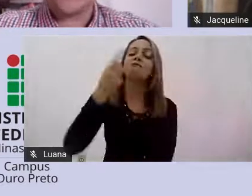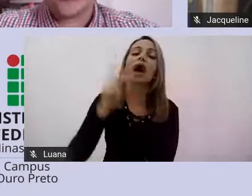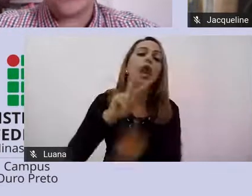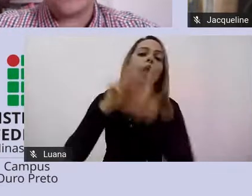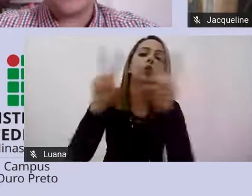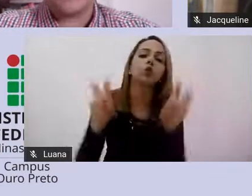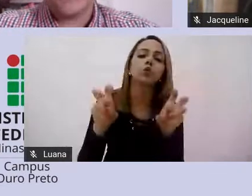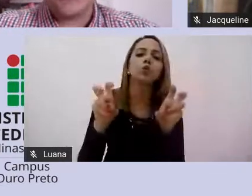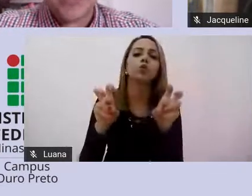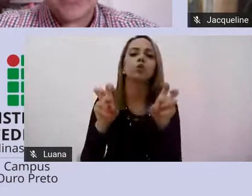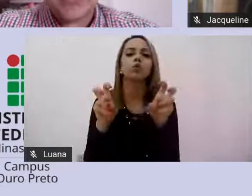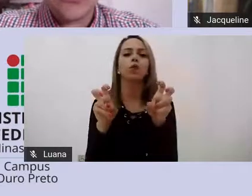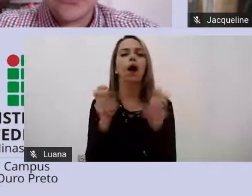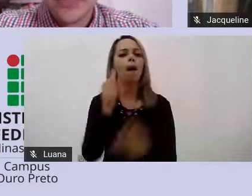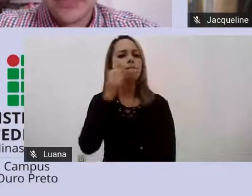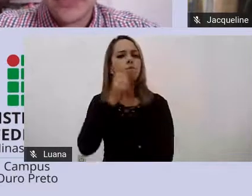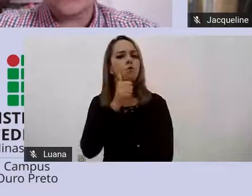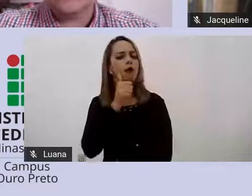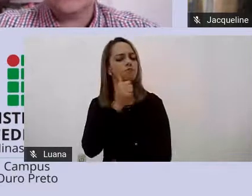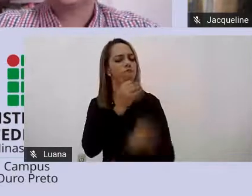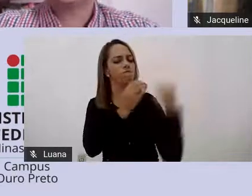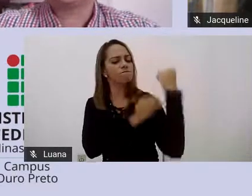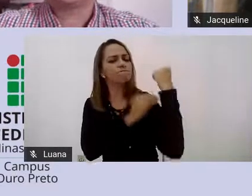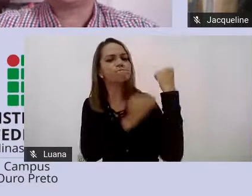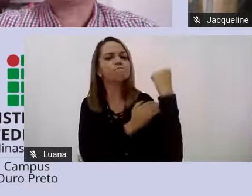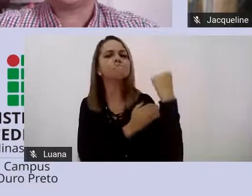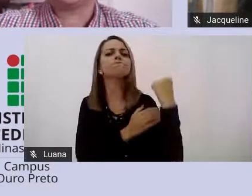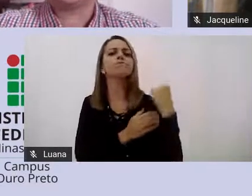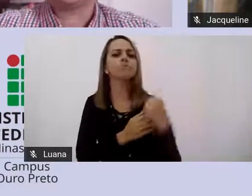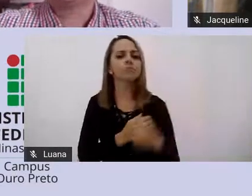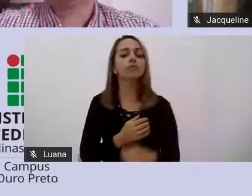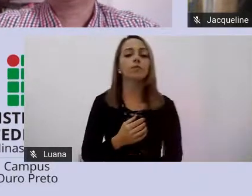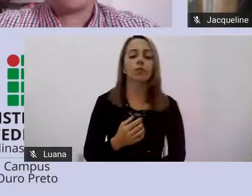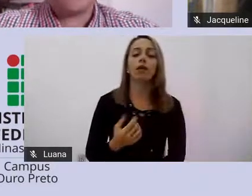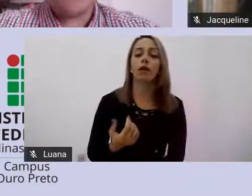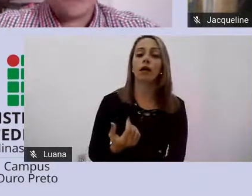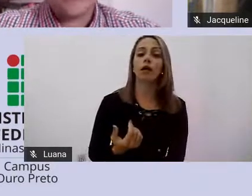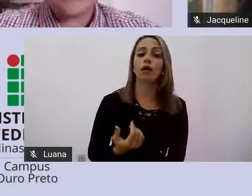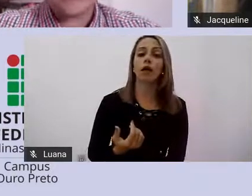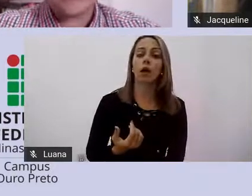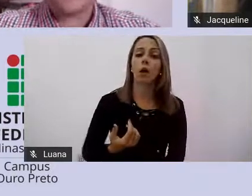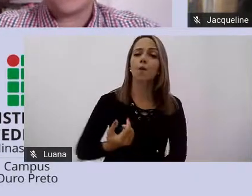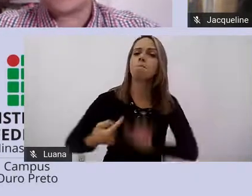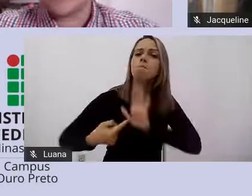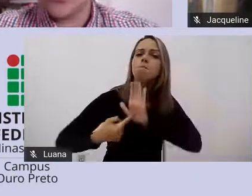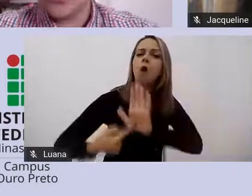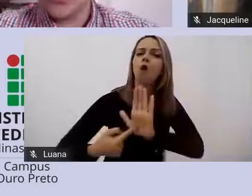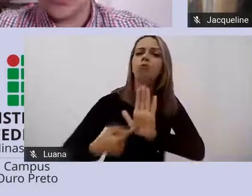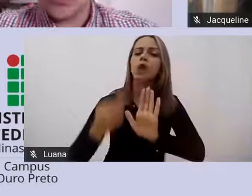de doutorado, ela também trata do feminino, né, do